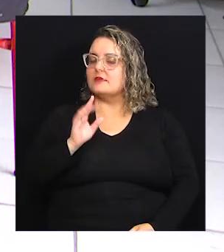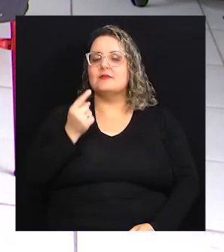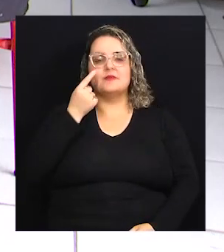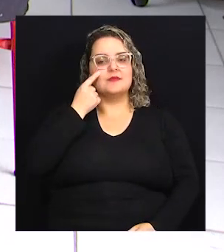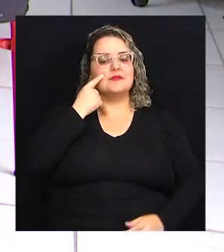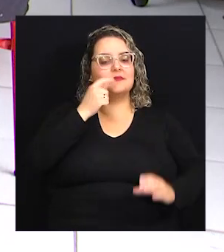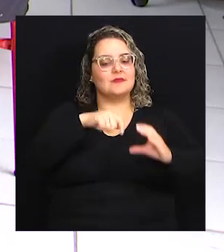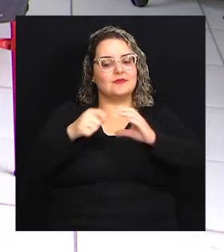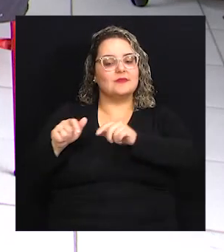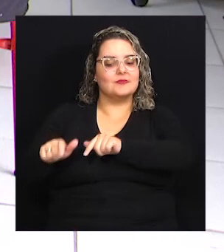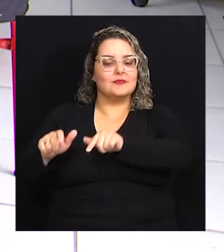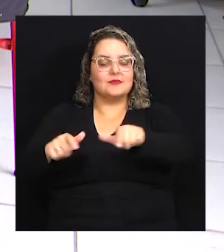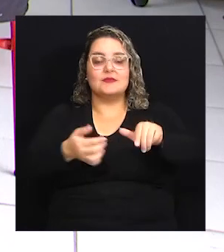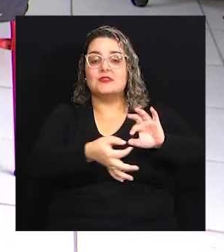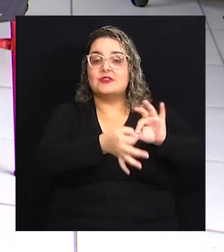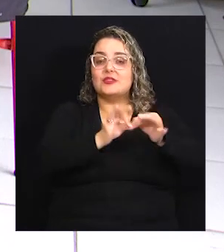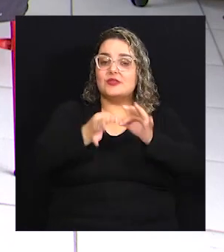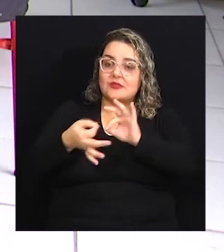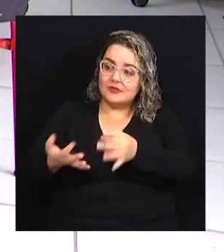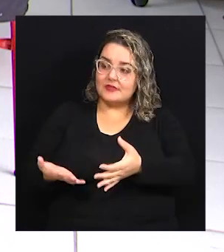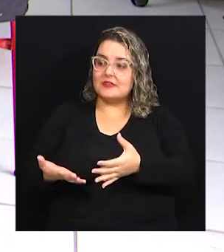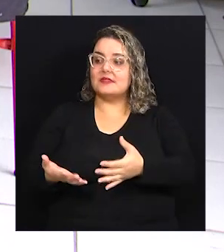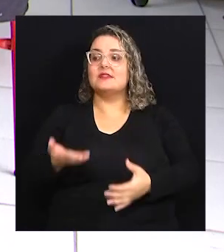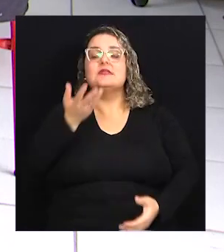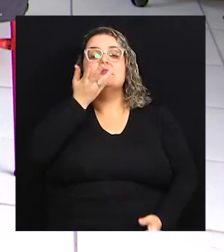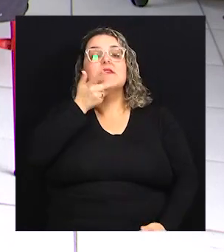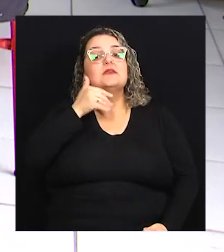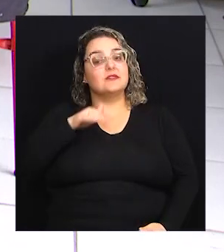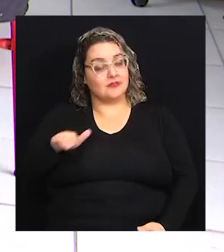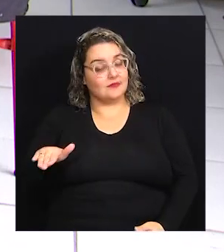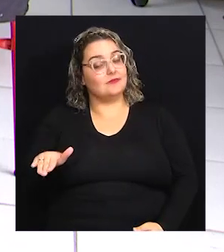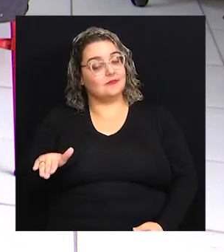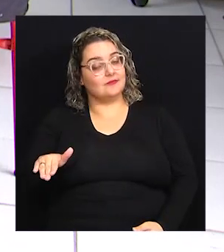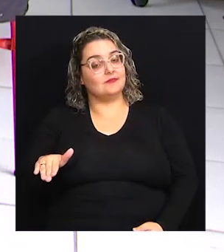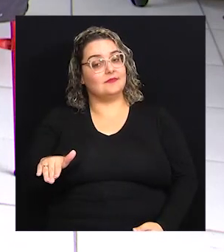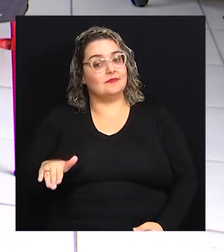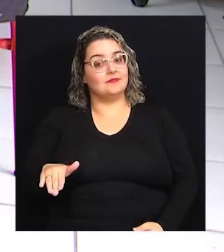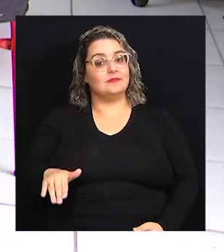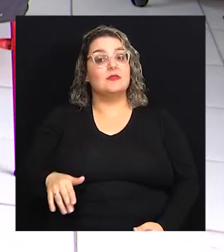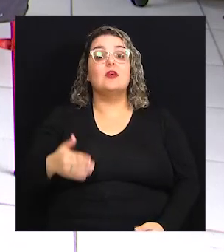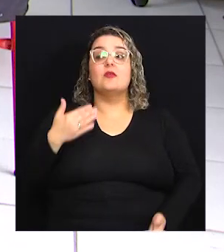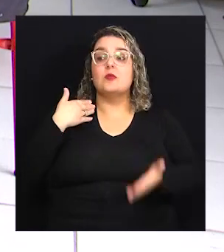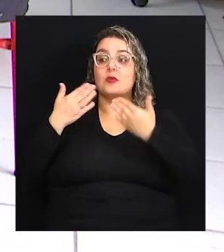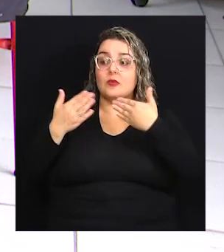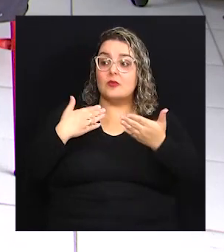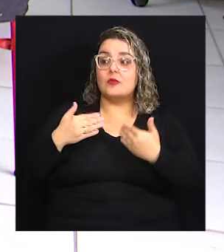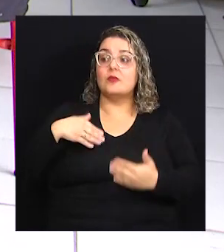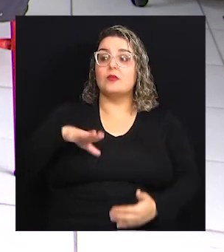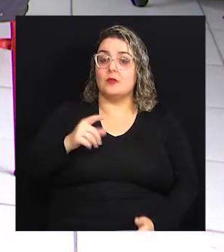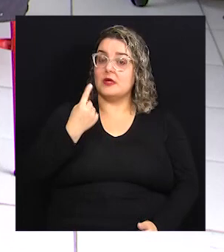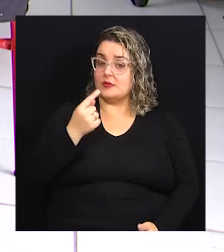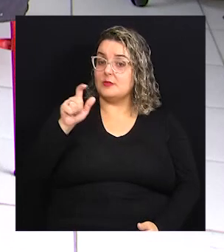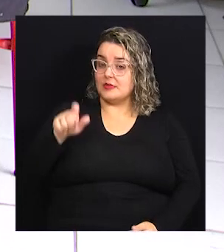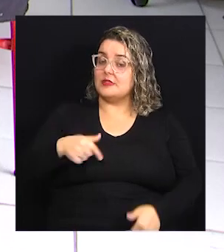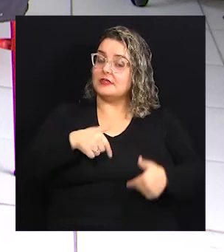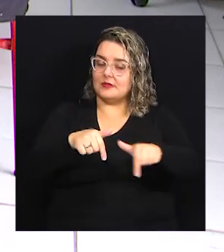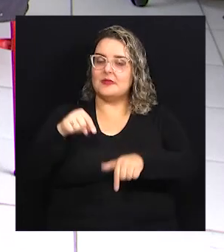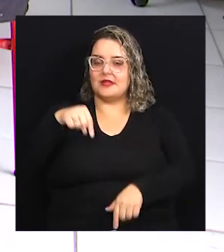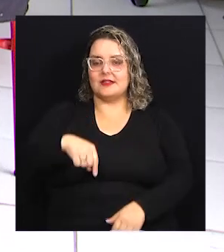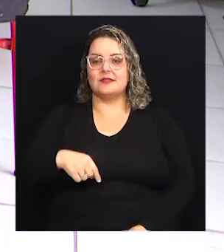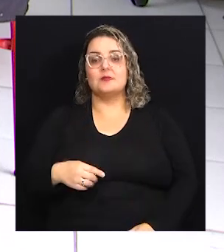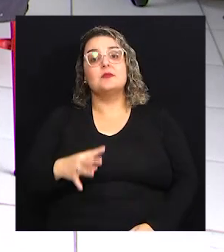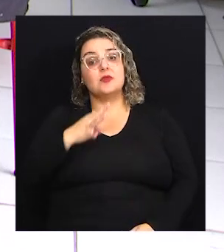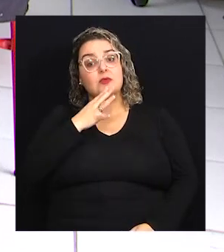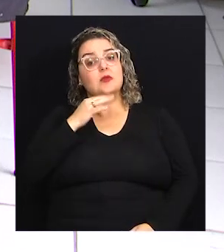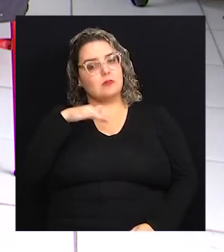continua. Nós vamos ver imagens do local, das oficinas, da criançada. E nós ainda vamos conversar com mais uma pessoa que